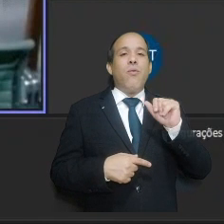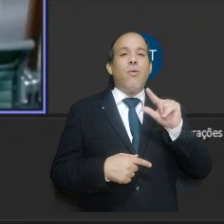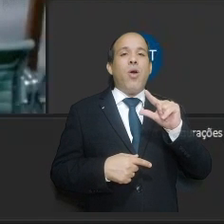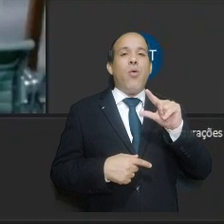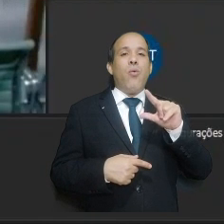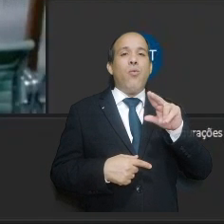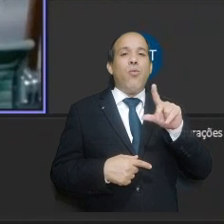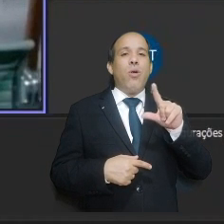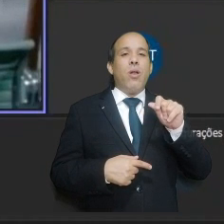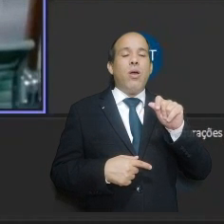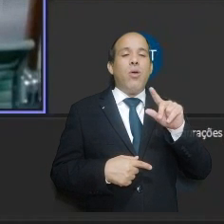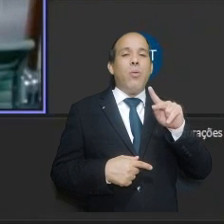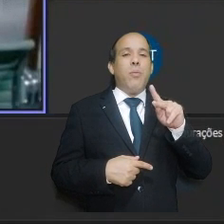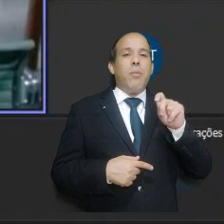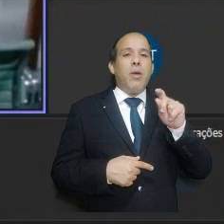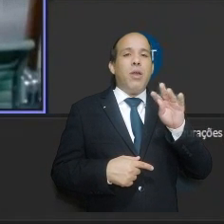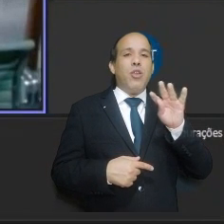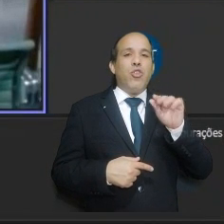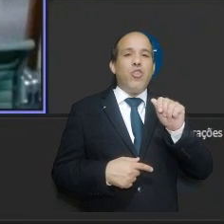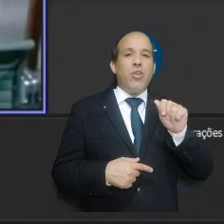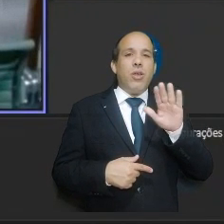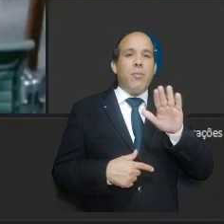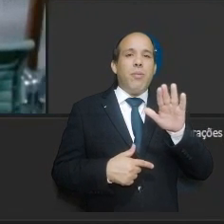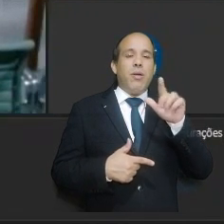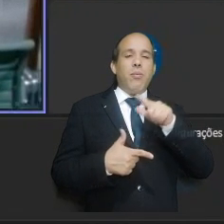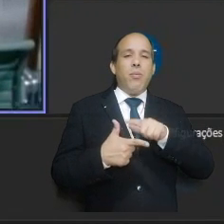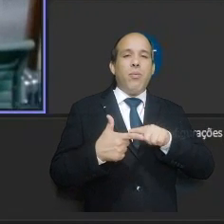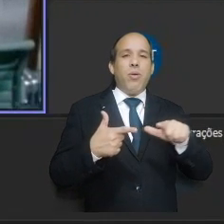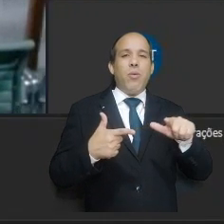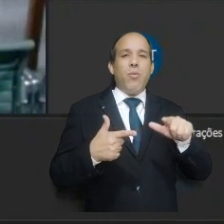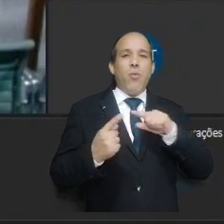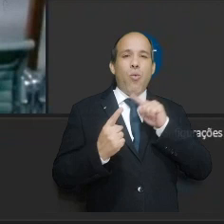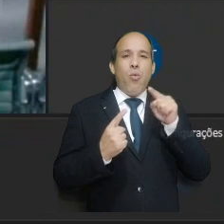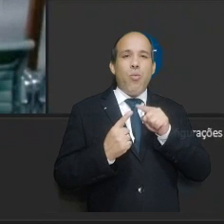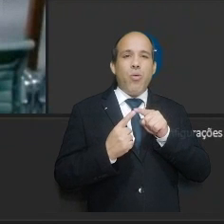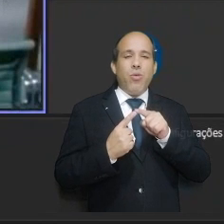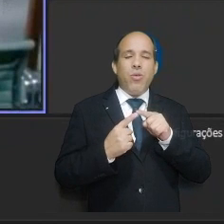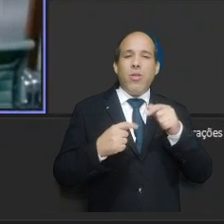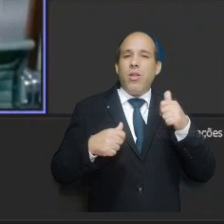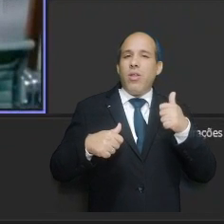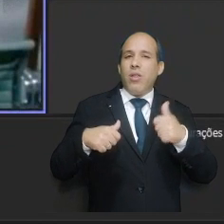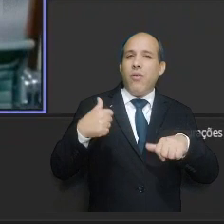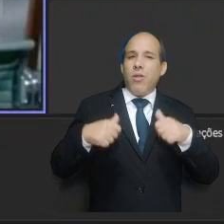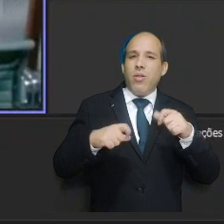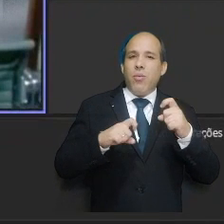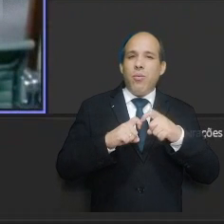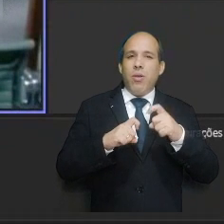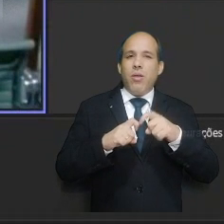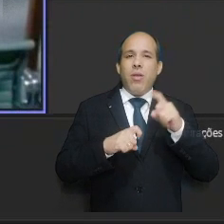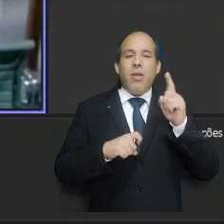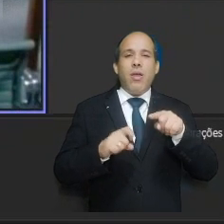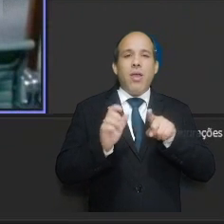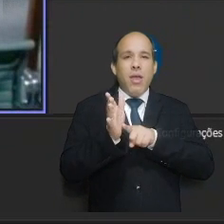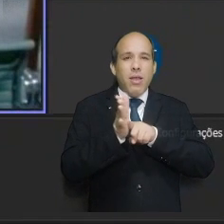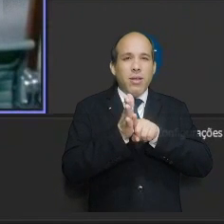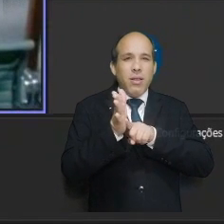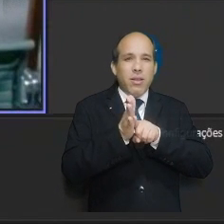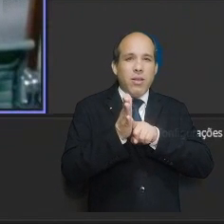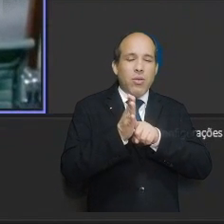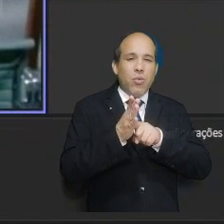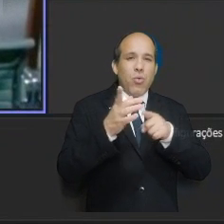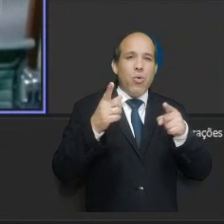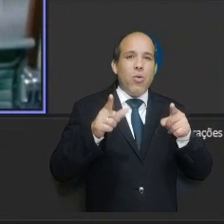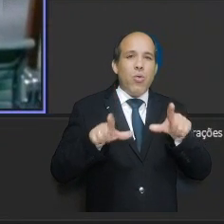valvulopatia. Acontece, excelências, que o objetivo da avaliação médica